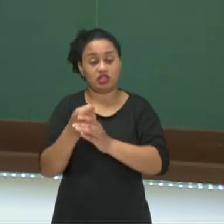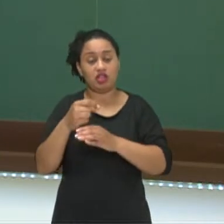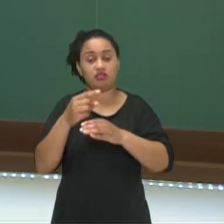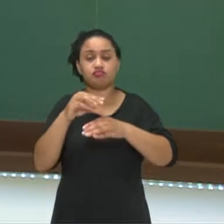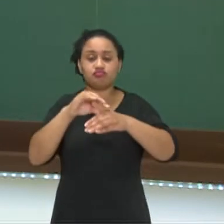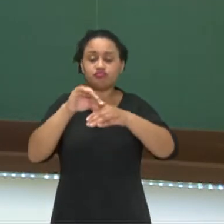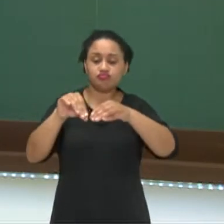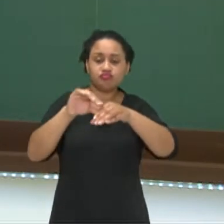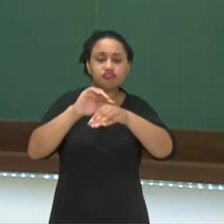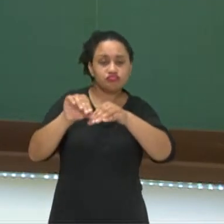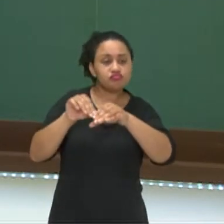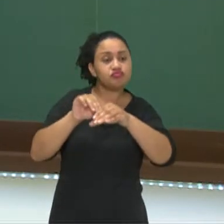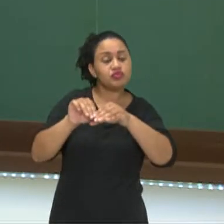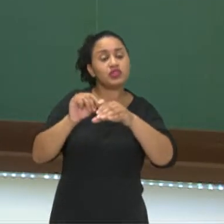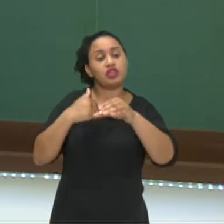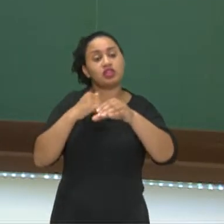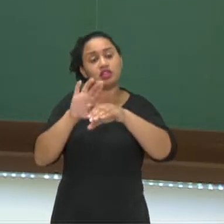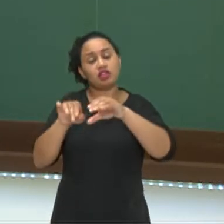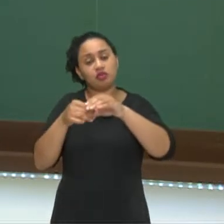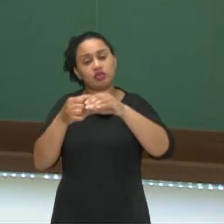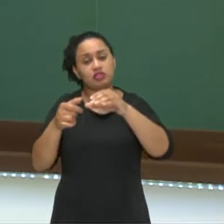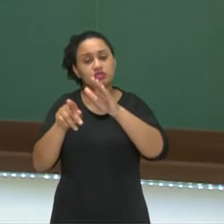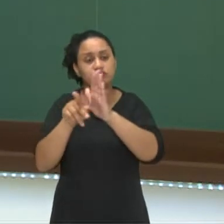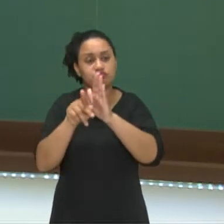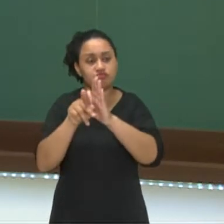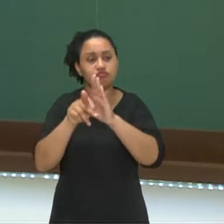para vocês, e os eixos corporais.